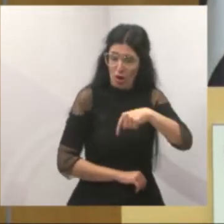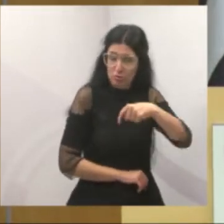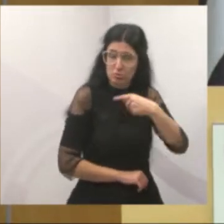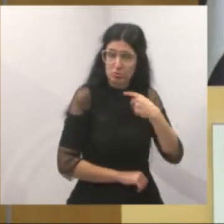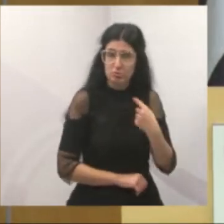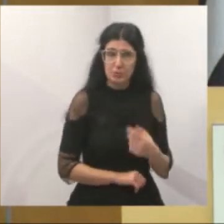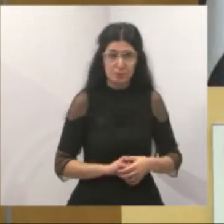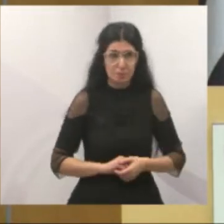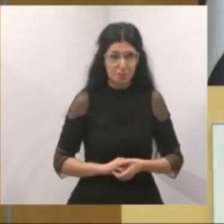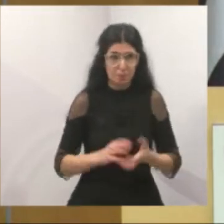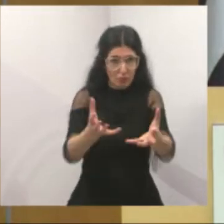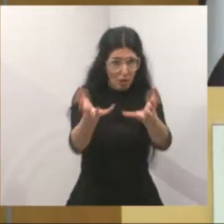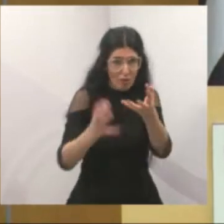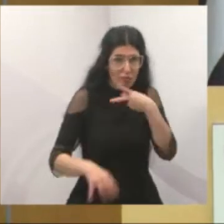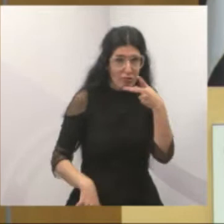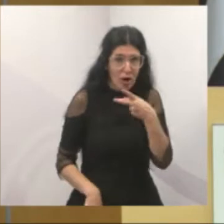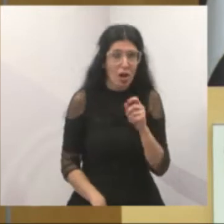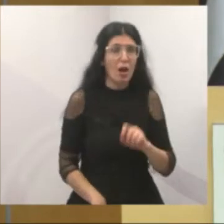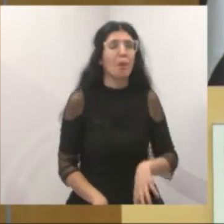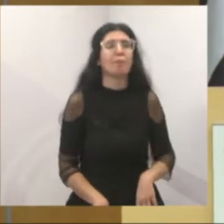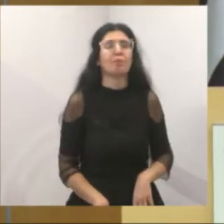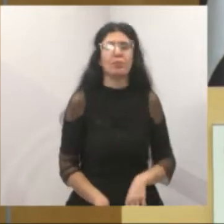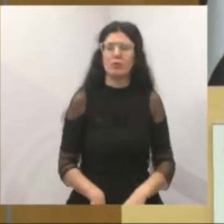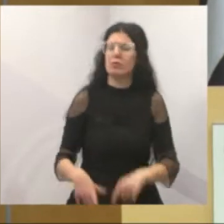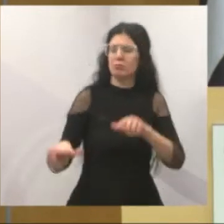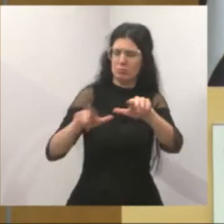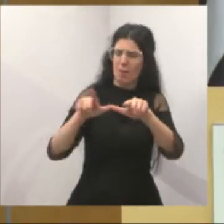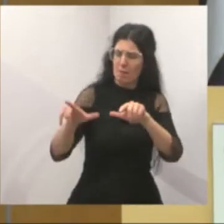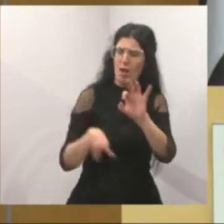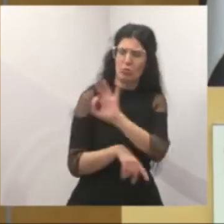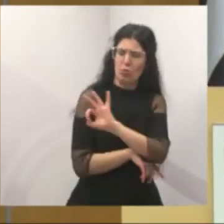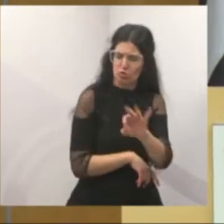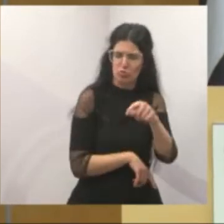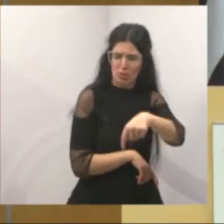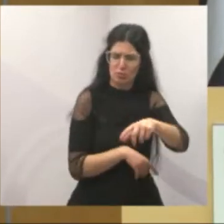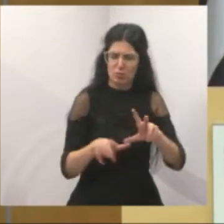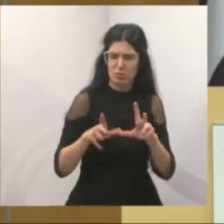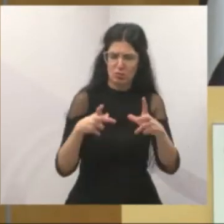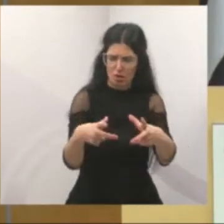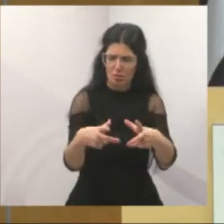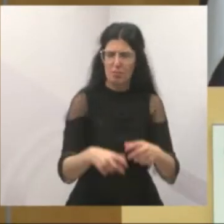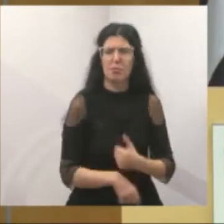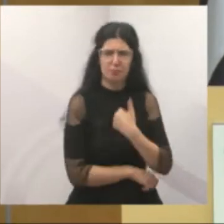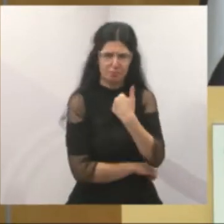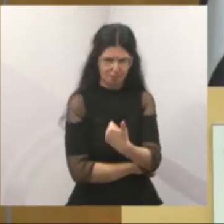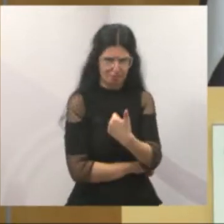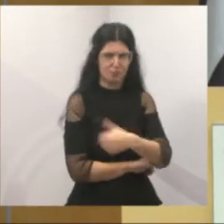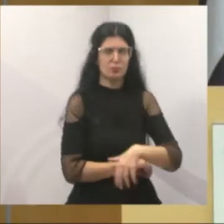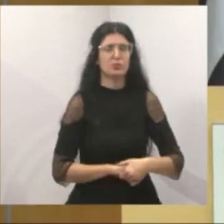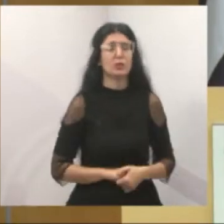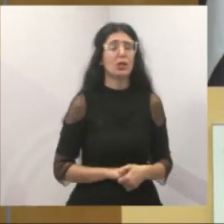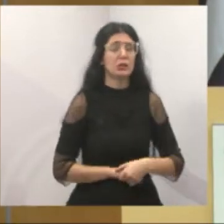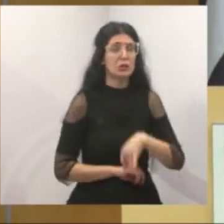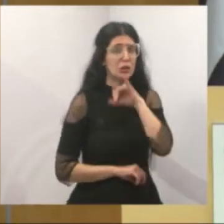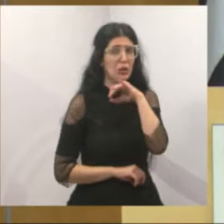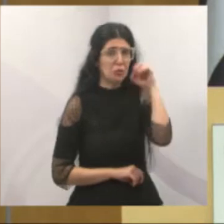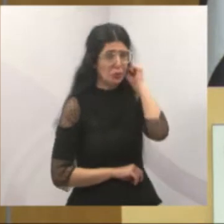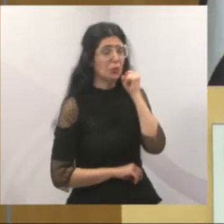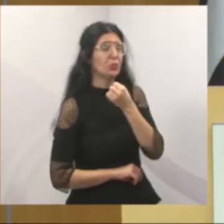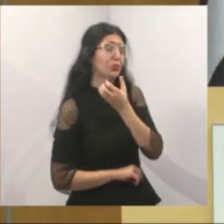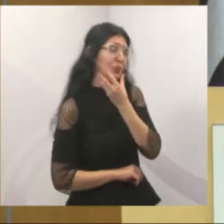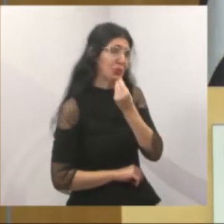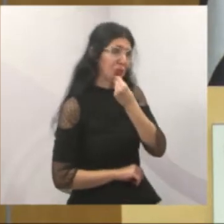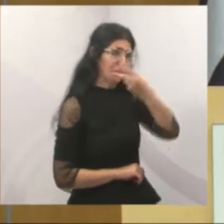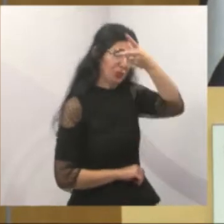antemão dizer que tem feito um bom trabalho nessa casa, o Isaías, ele deu